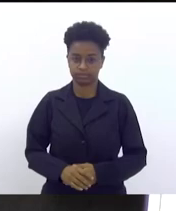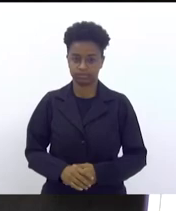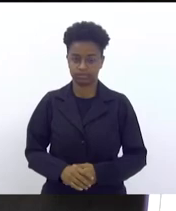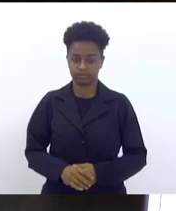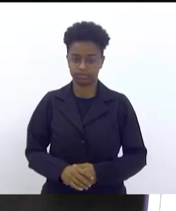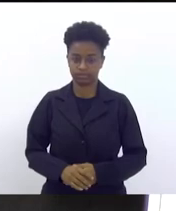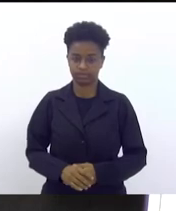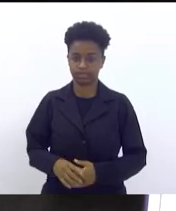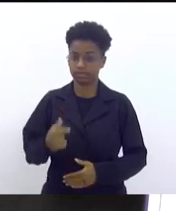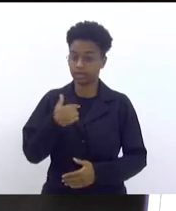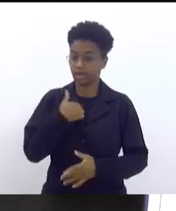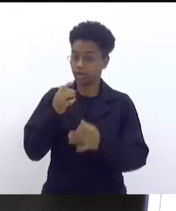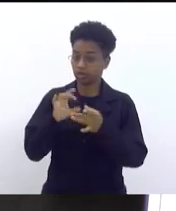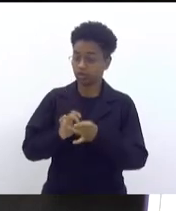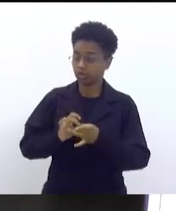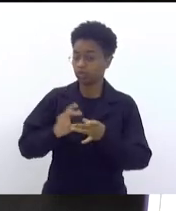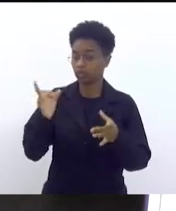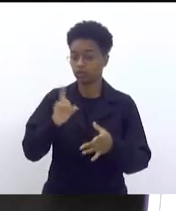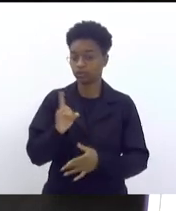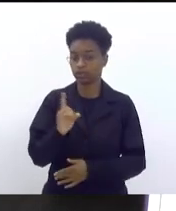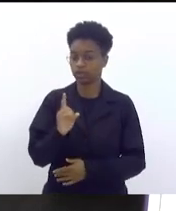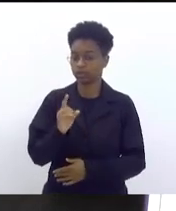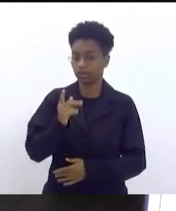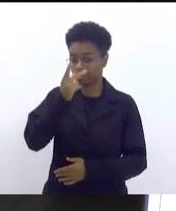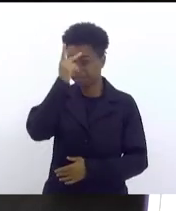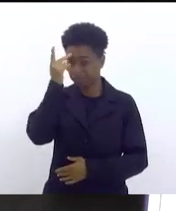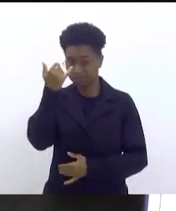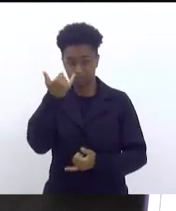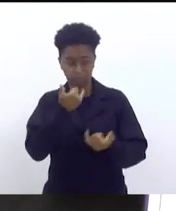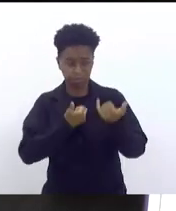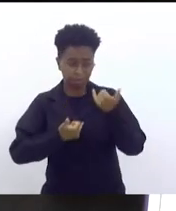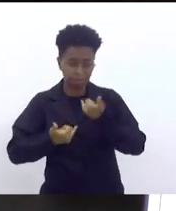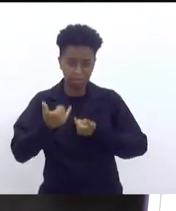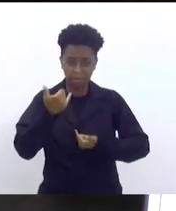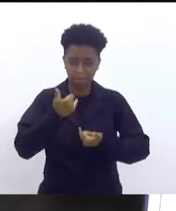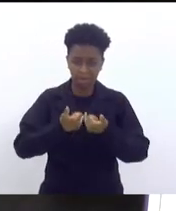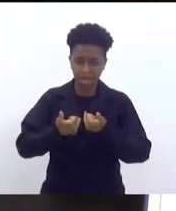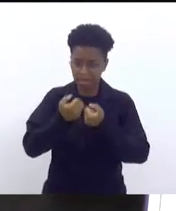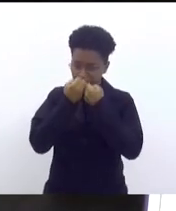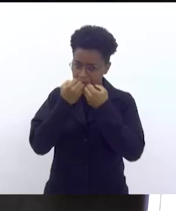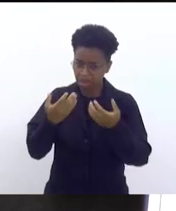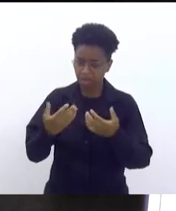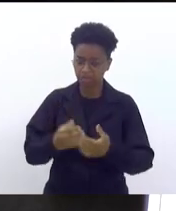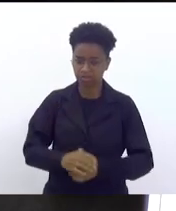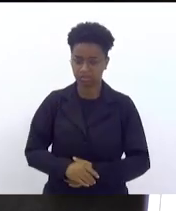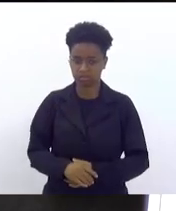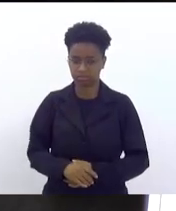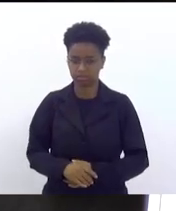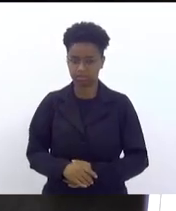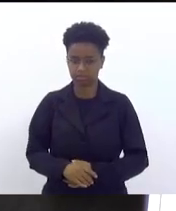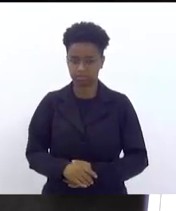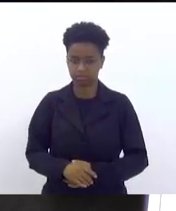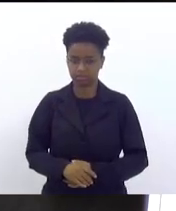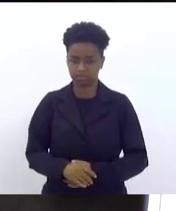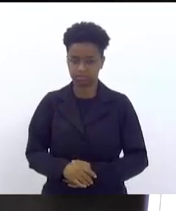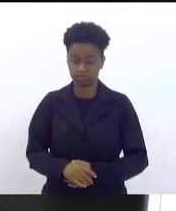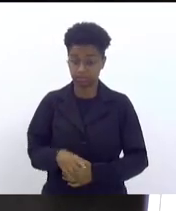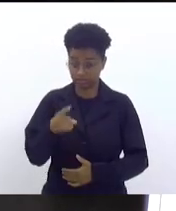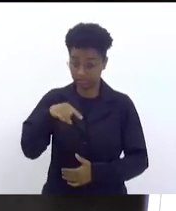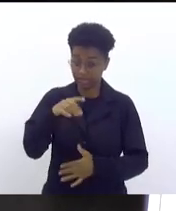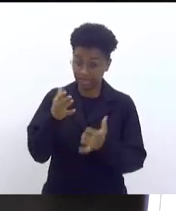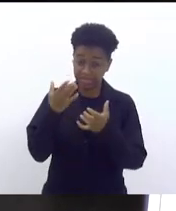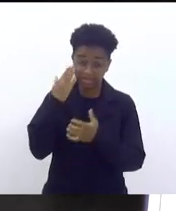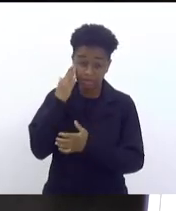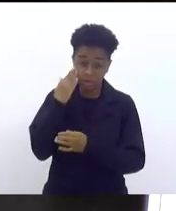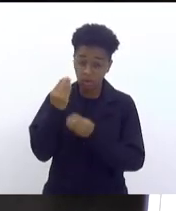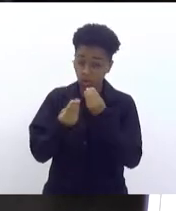e eu não vou permitir que venha um sujeito para mim dizendo que isso faz bem e você quer saber como